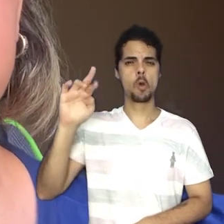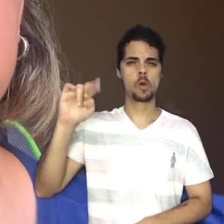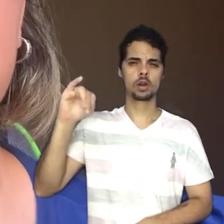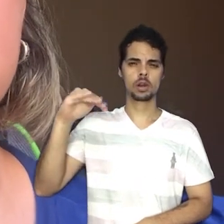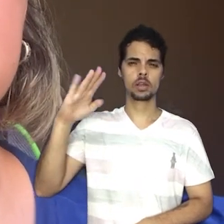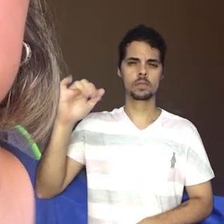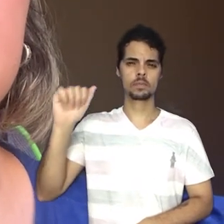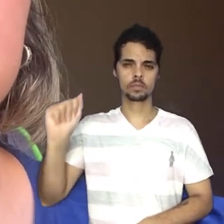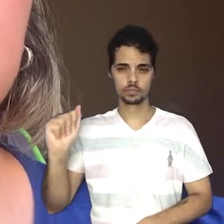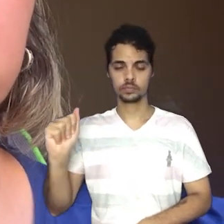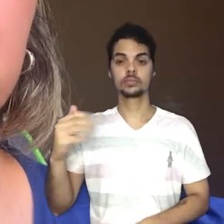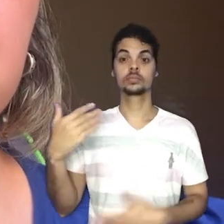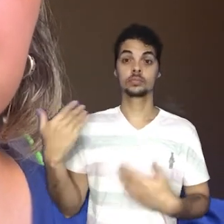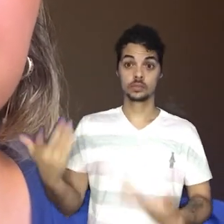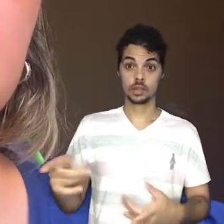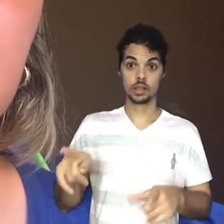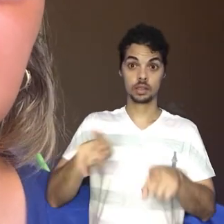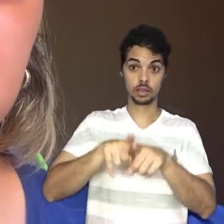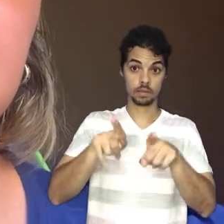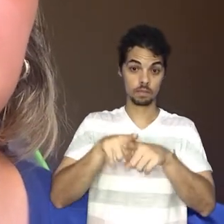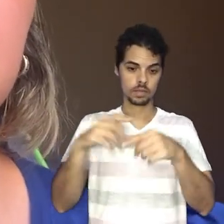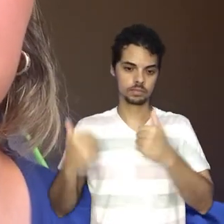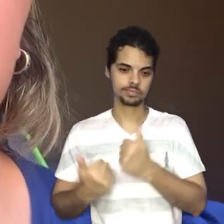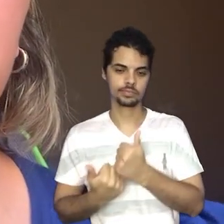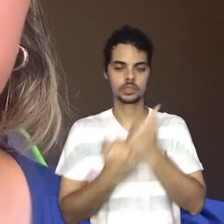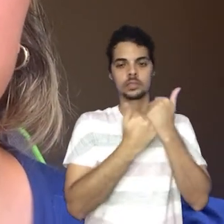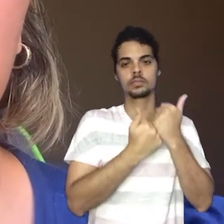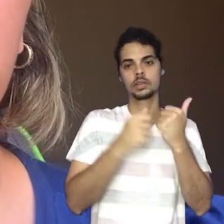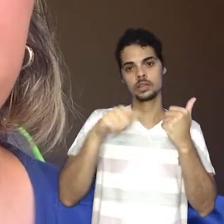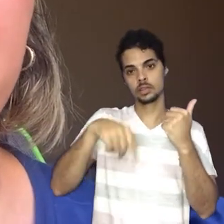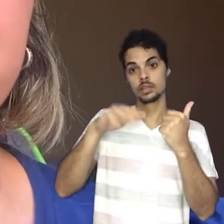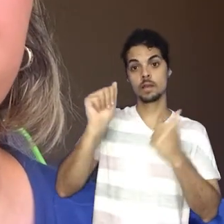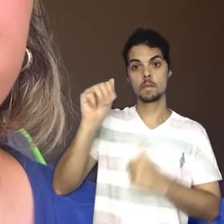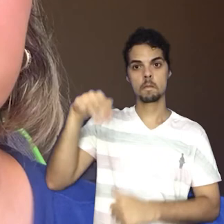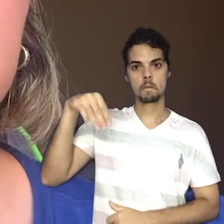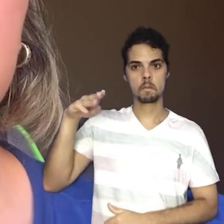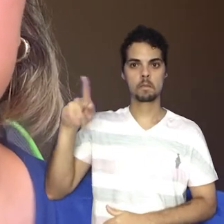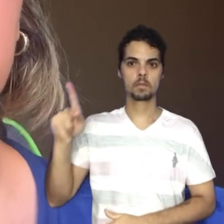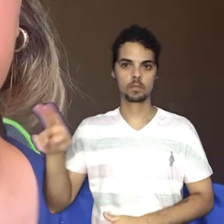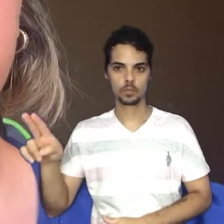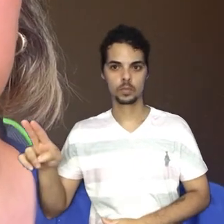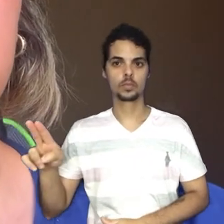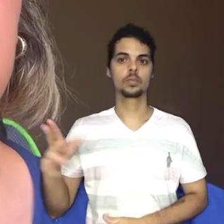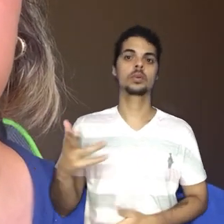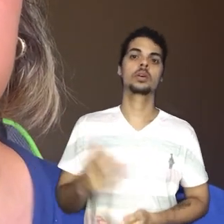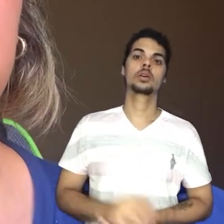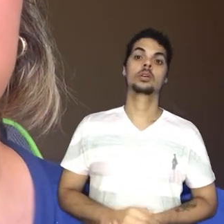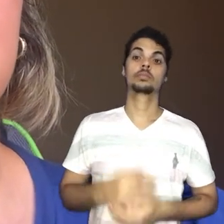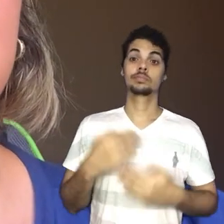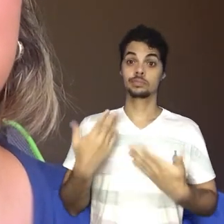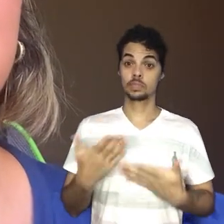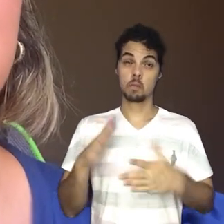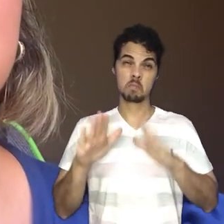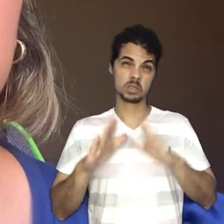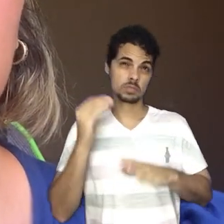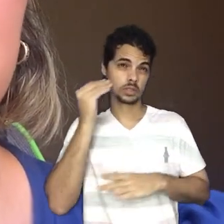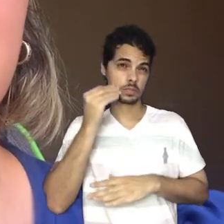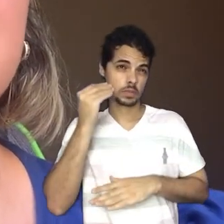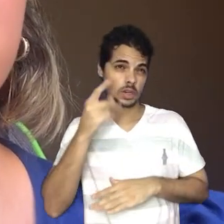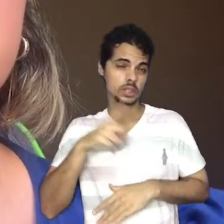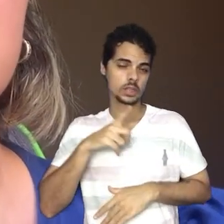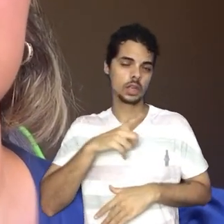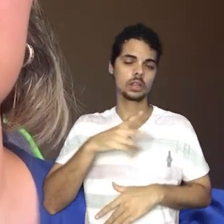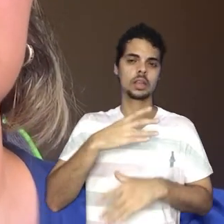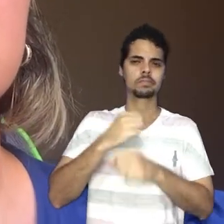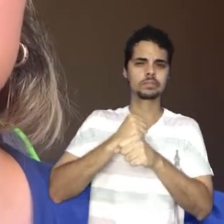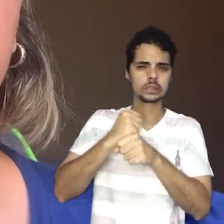como secretária da ANPU, da Seccional Roraima. Já tenho 20 anos de experiência, né, nessa